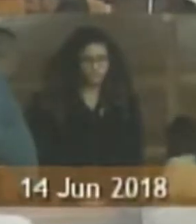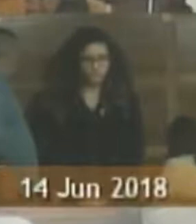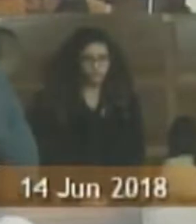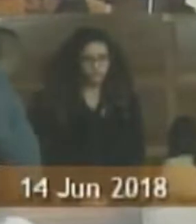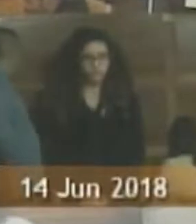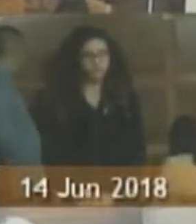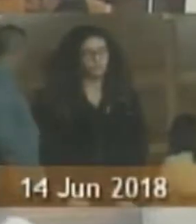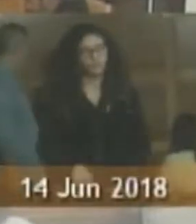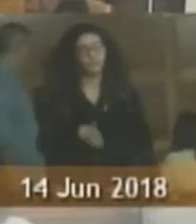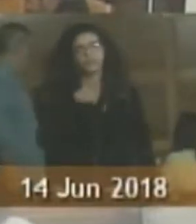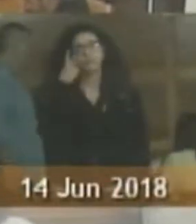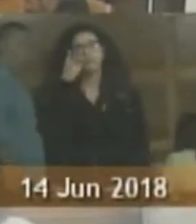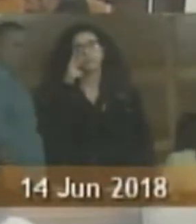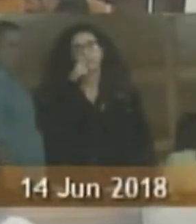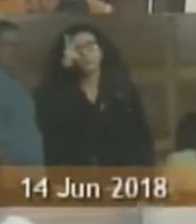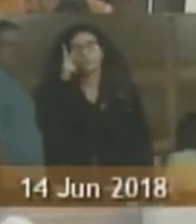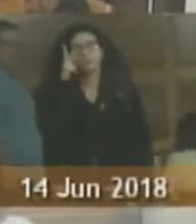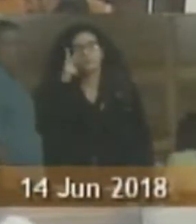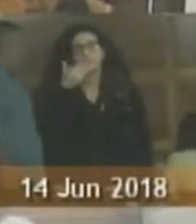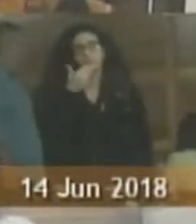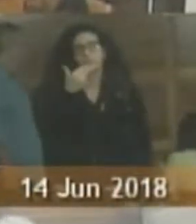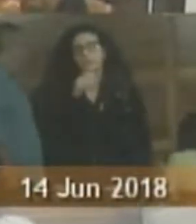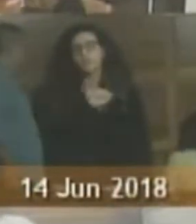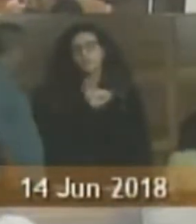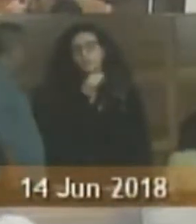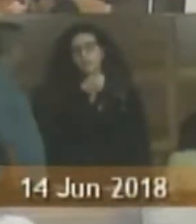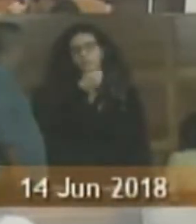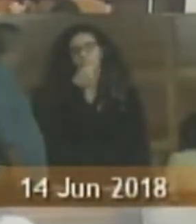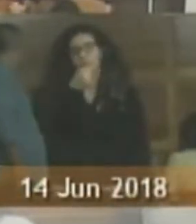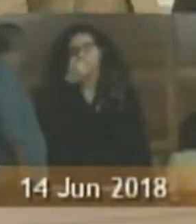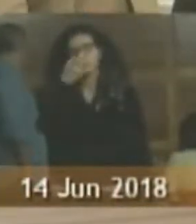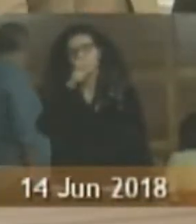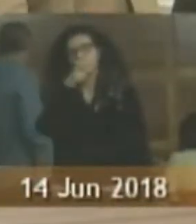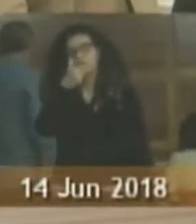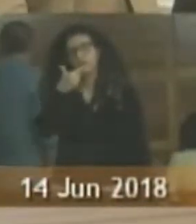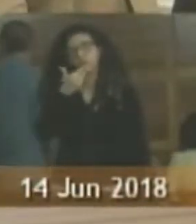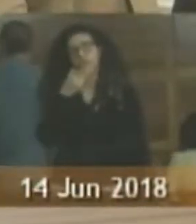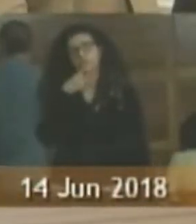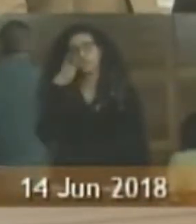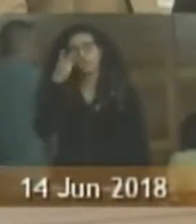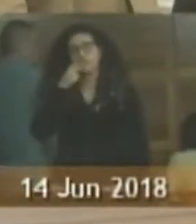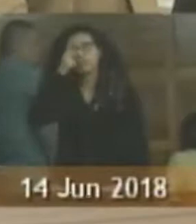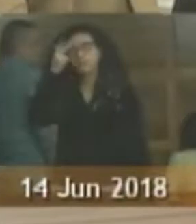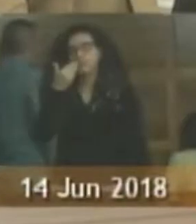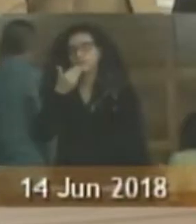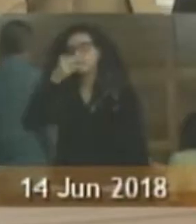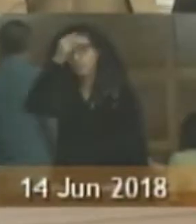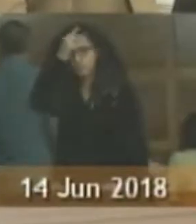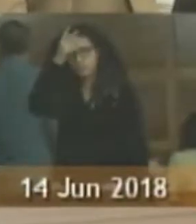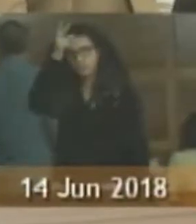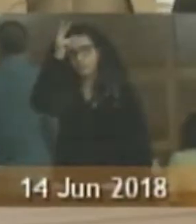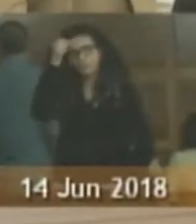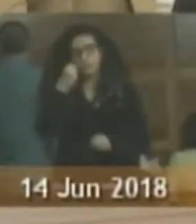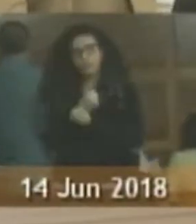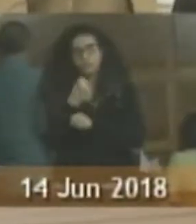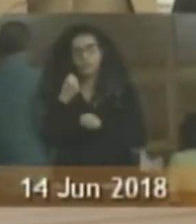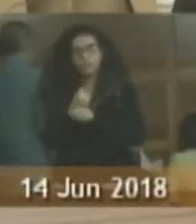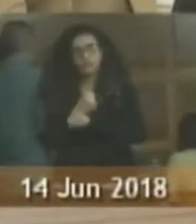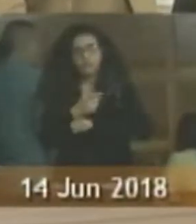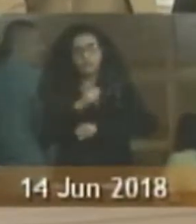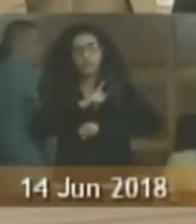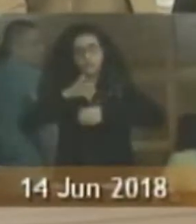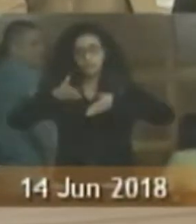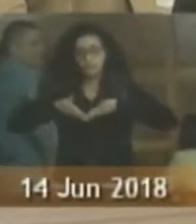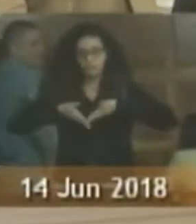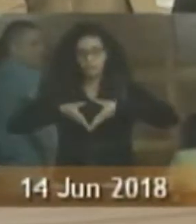Camu, indicação 1762 de 2018. Camu, indicando ao prefeito municipal a construção de canaletas para o